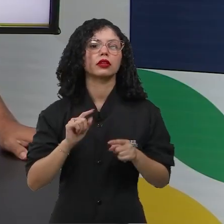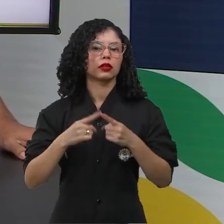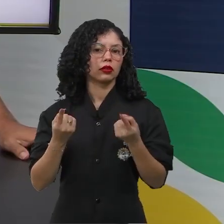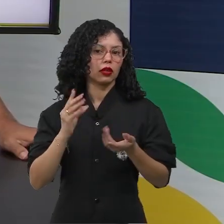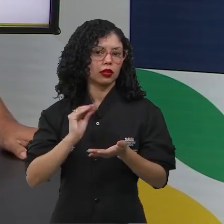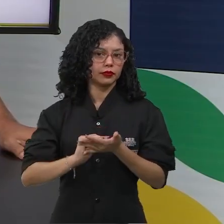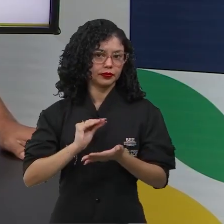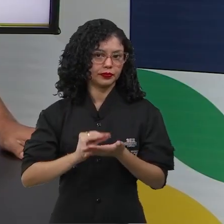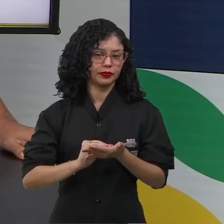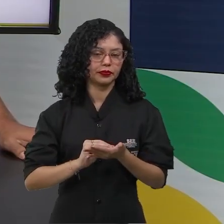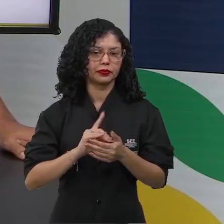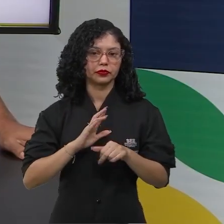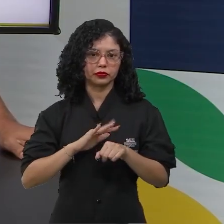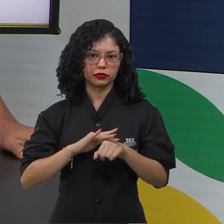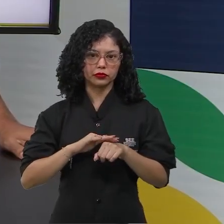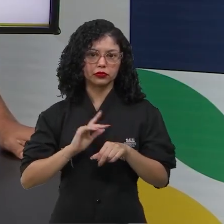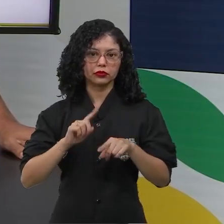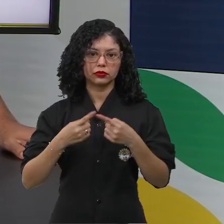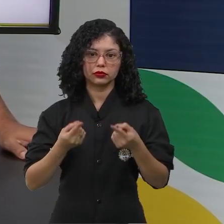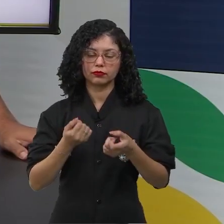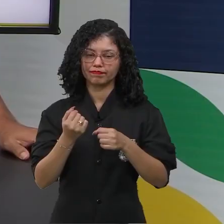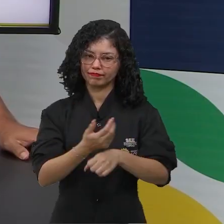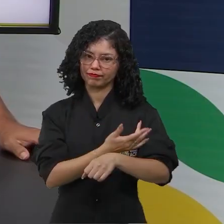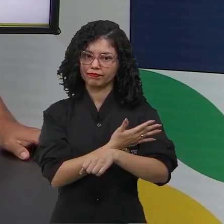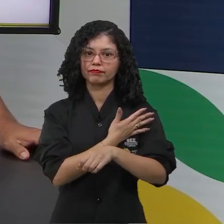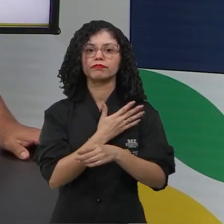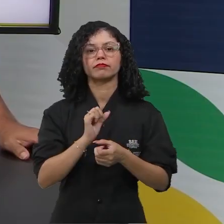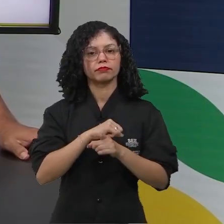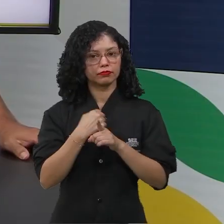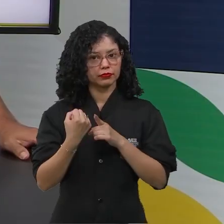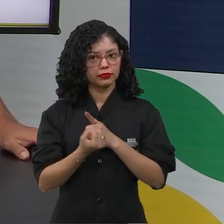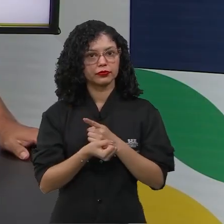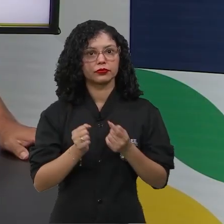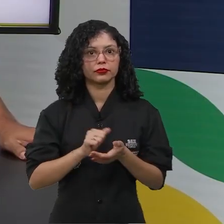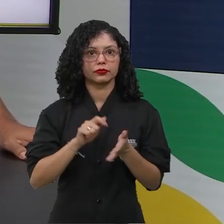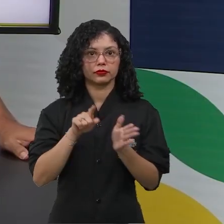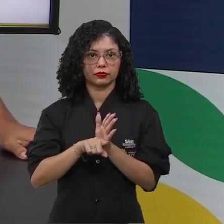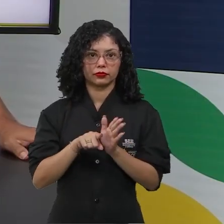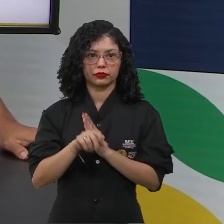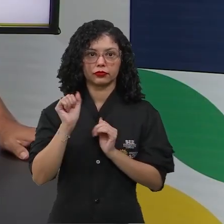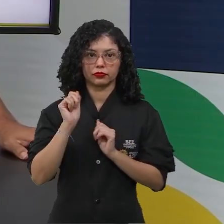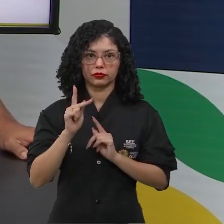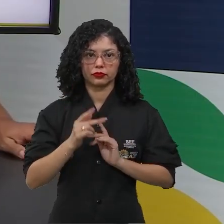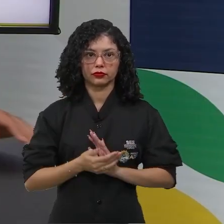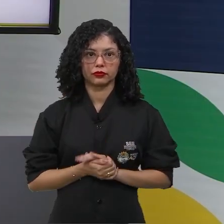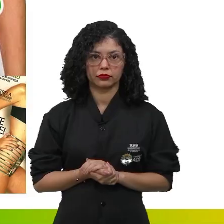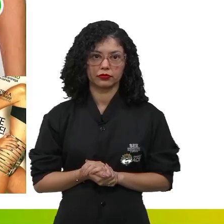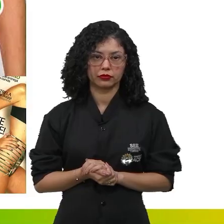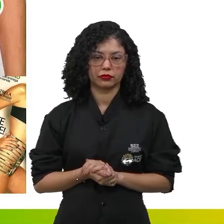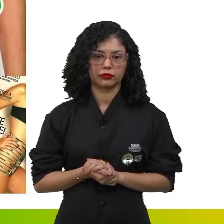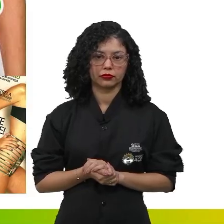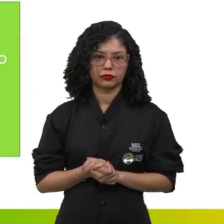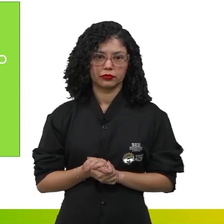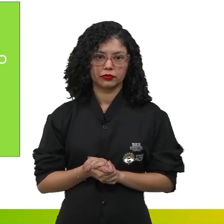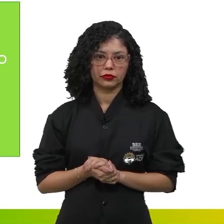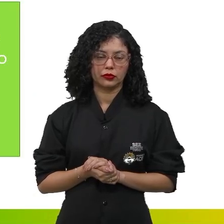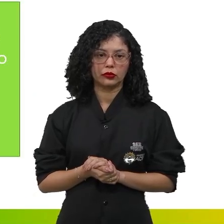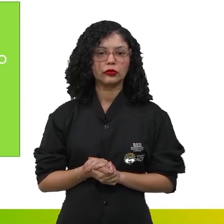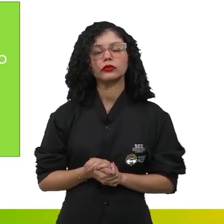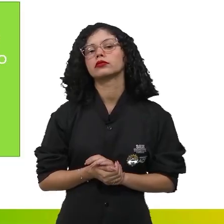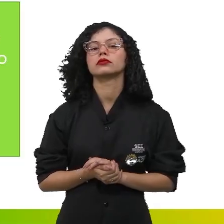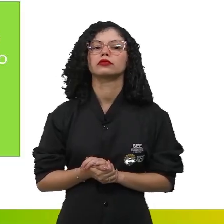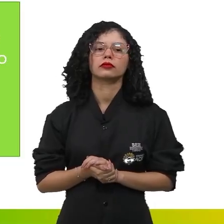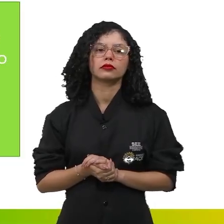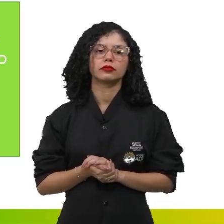ausência de doença, tem a questão emocional, social, são questões, ok? Avançando.